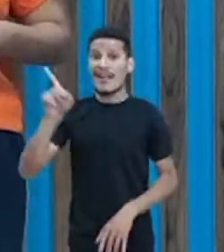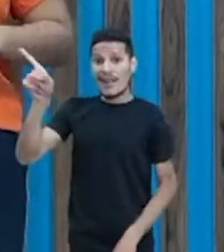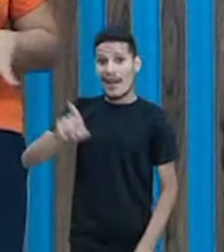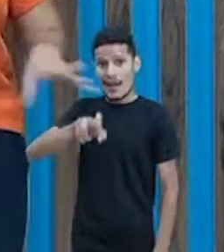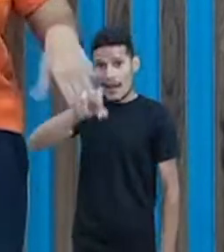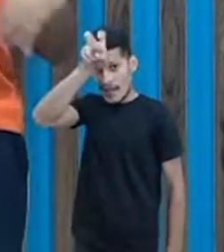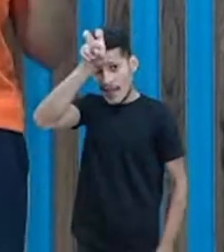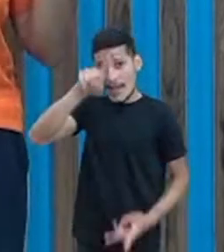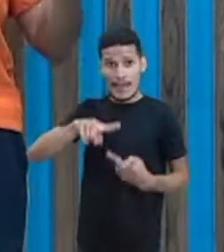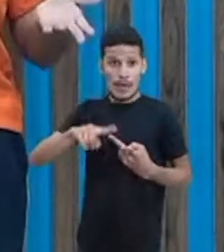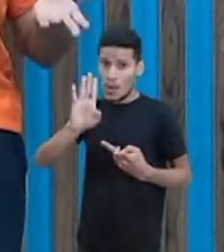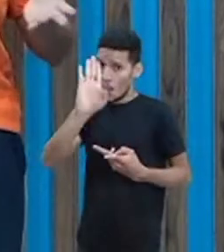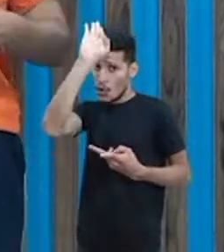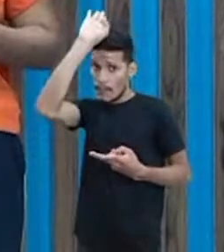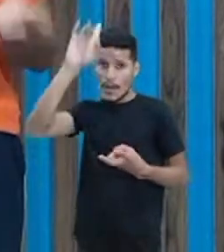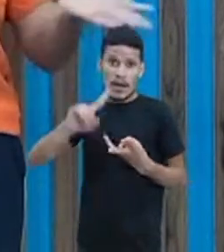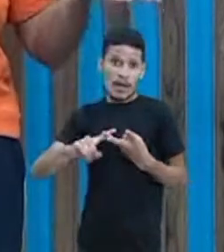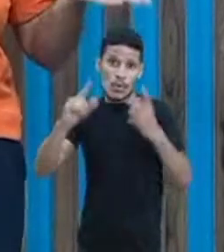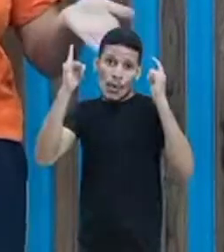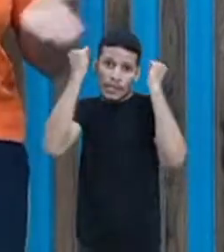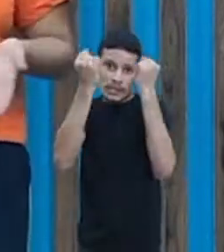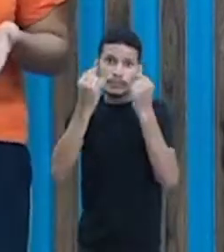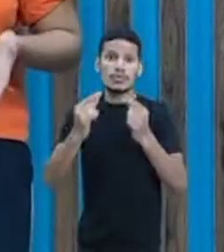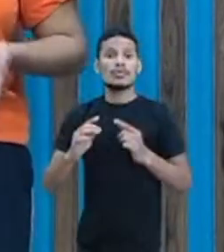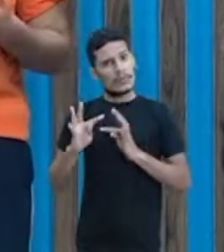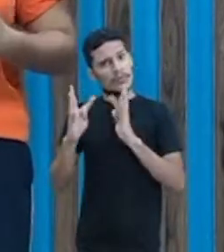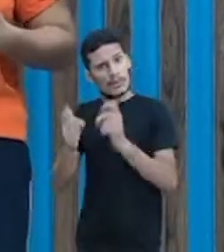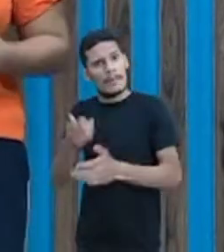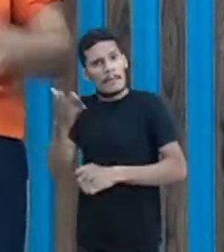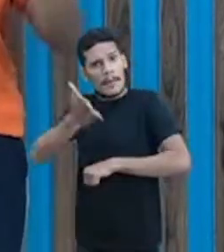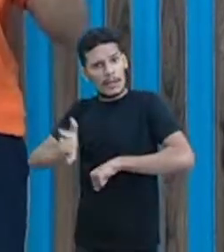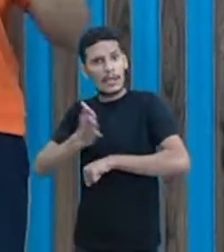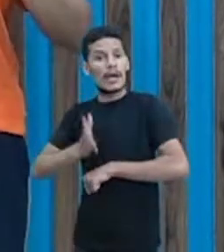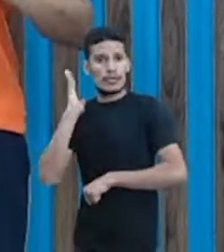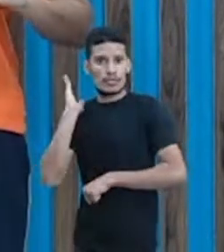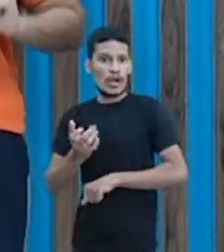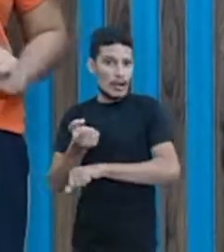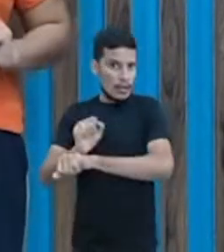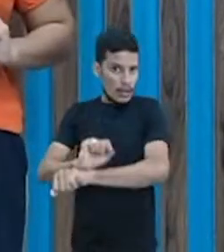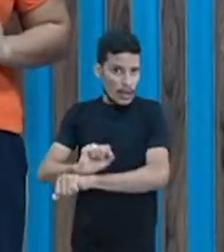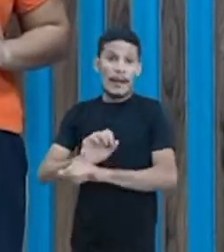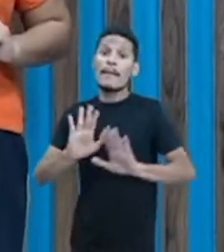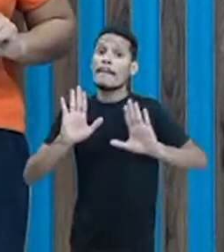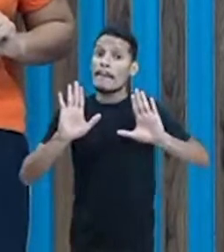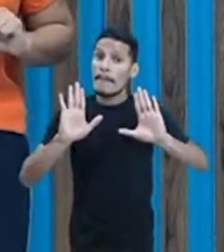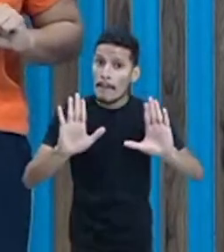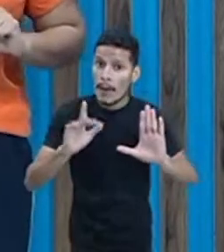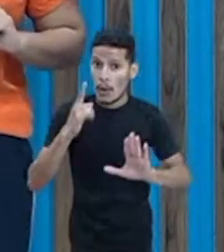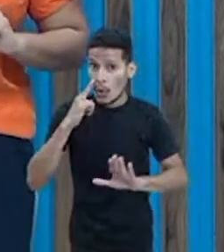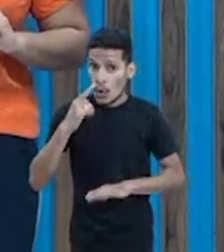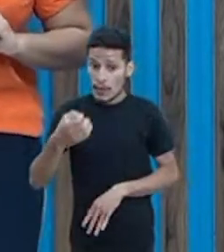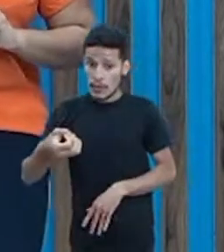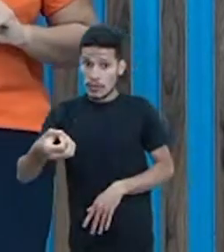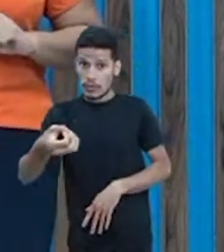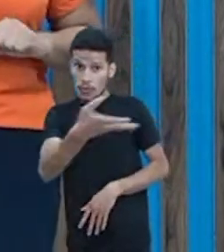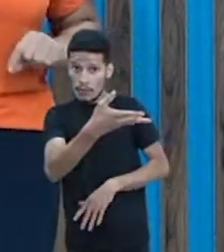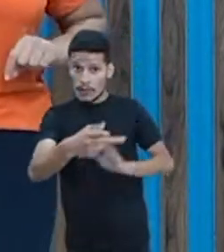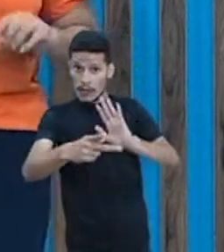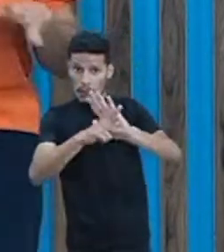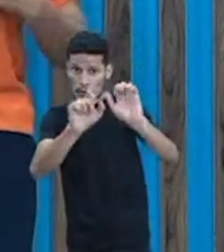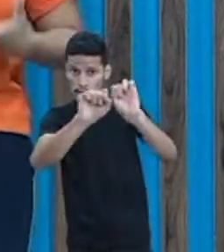largamente. Acho que praticamente todos os povos da antiguidade. Mas a novidade desse